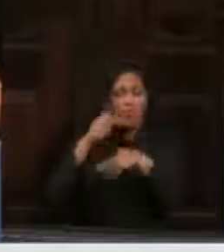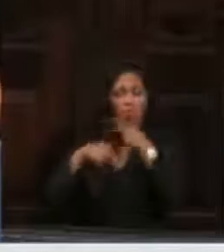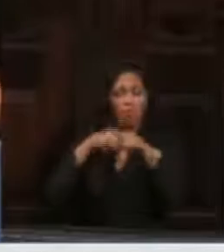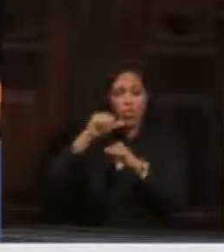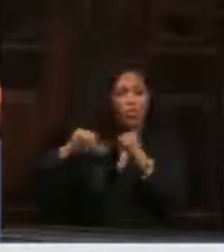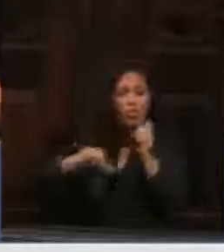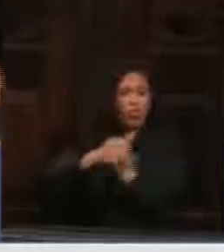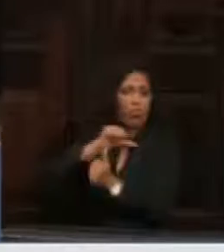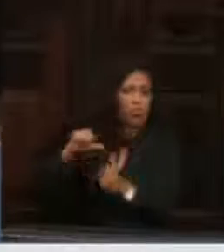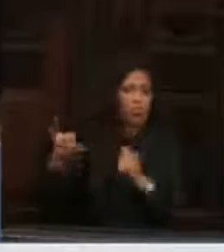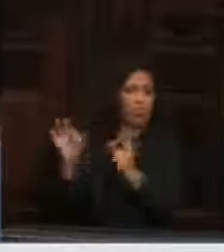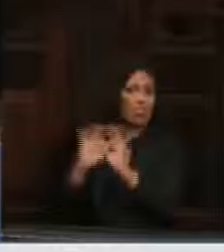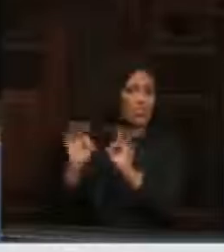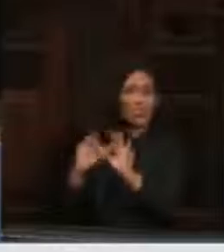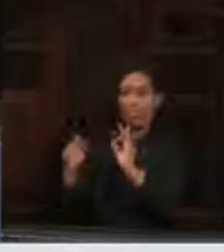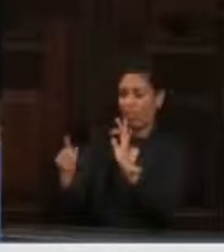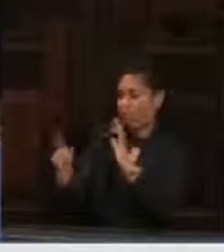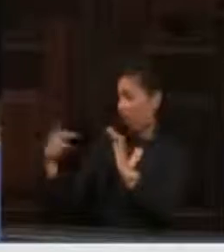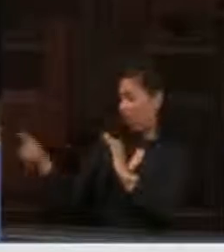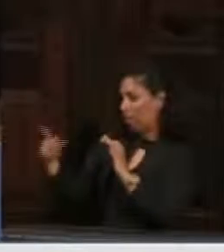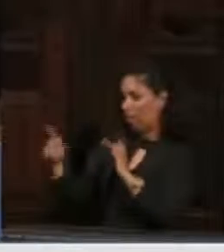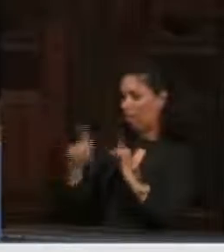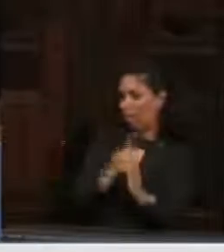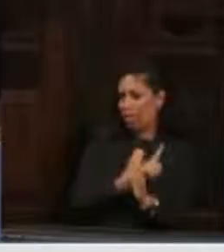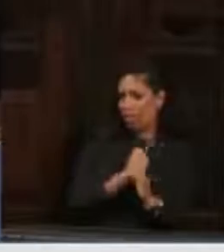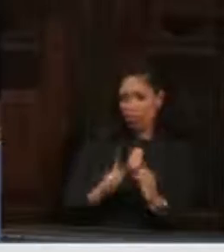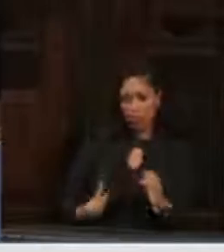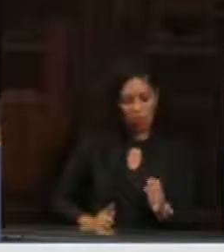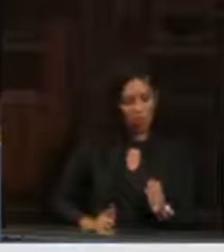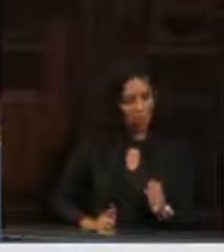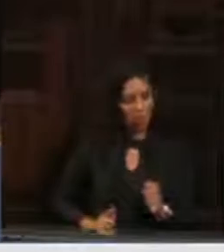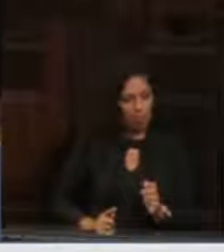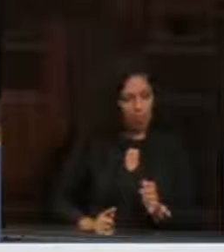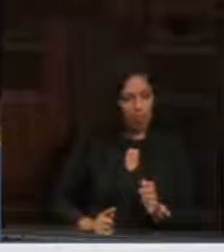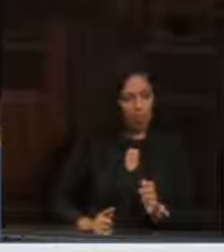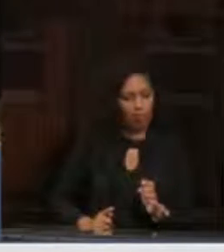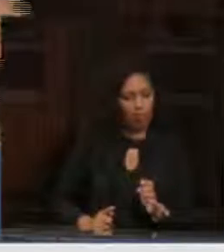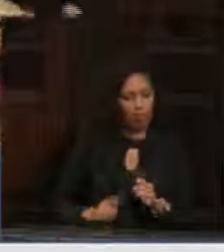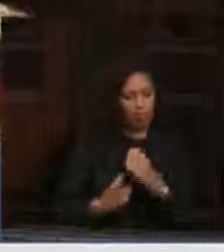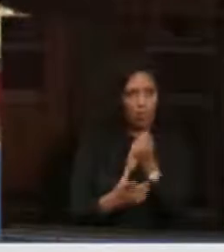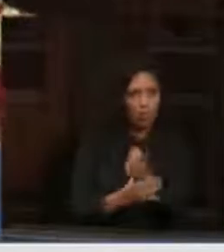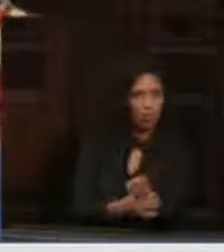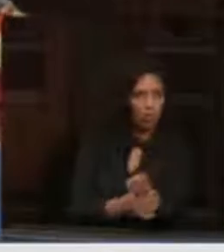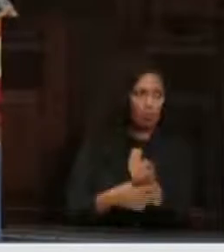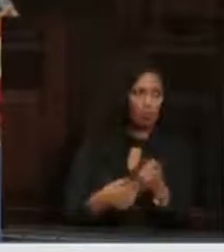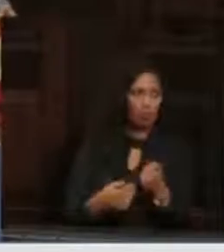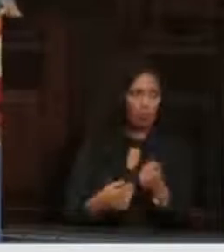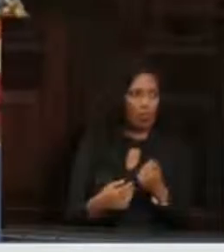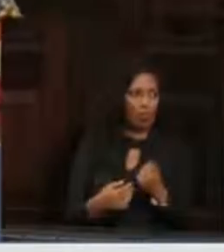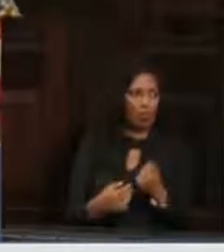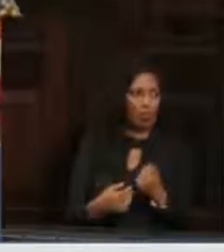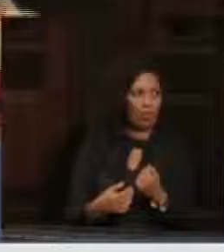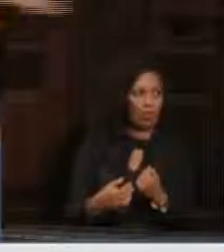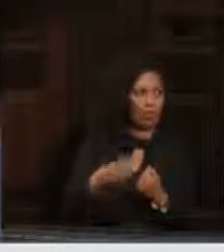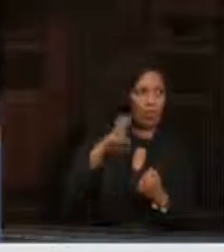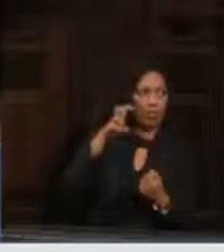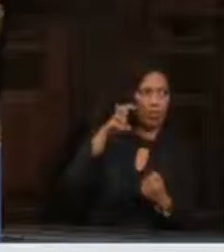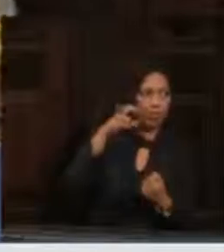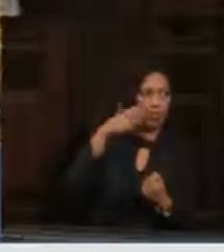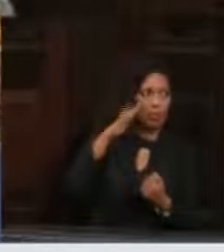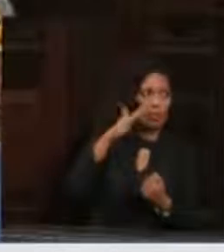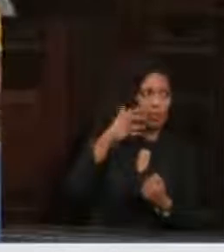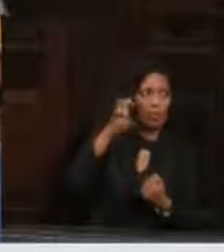do governador para a política pública de segurança no Rio de Janeiro. São cerca de 50 dias